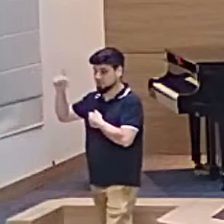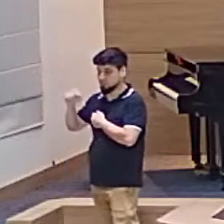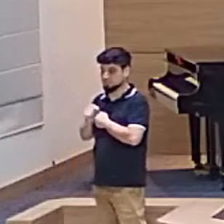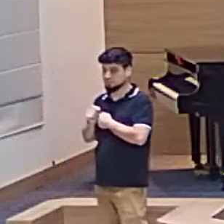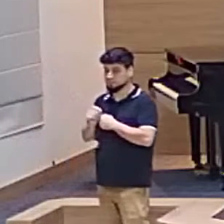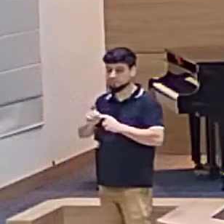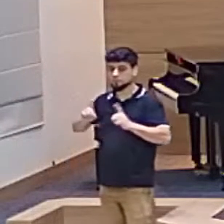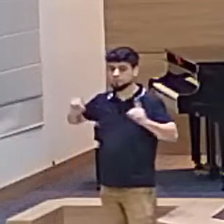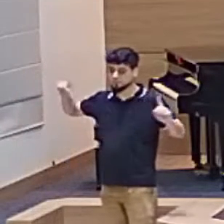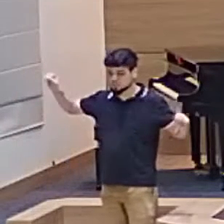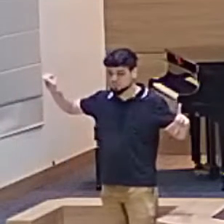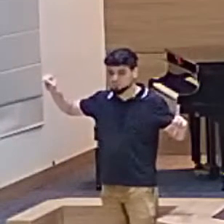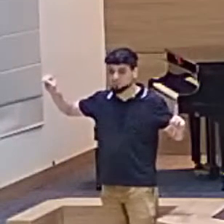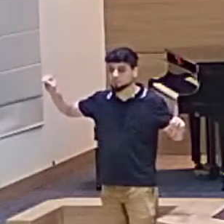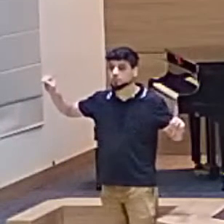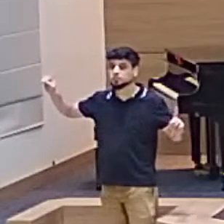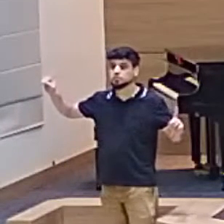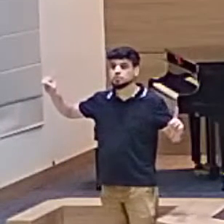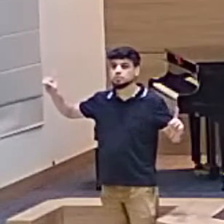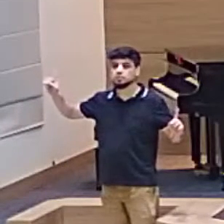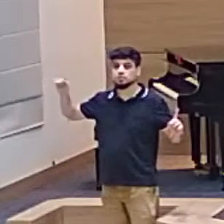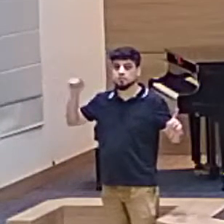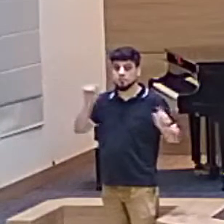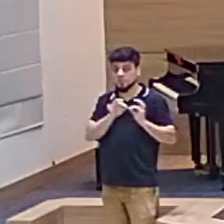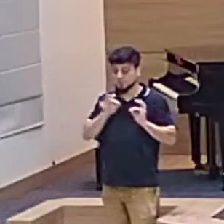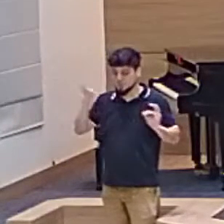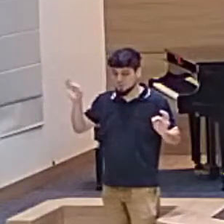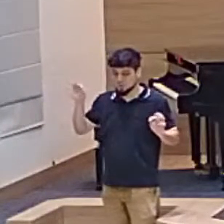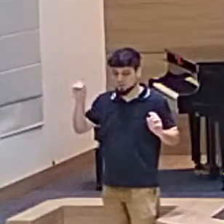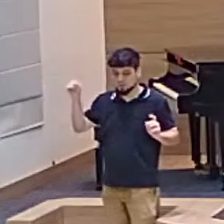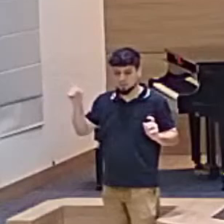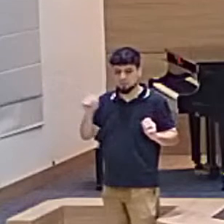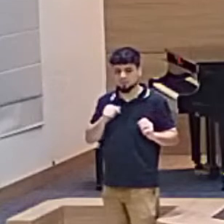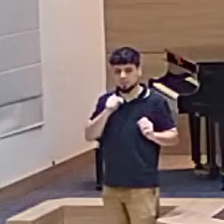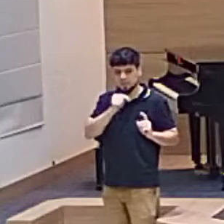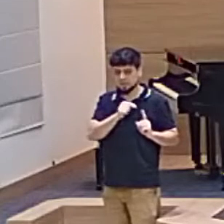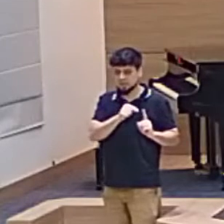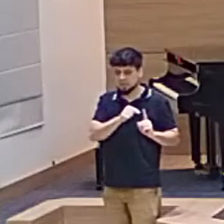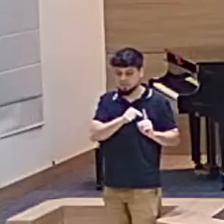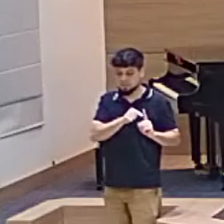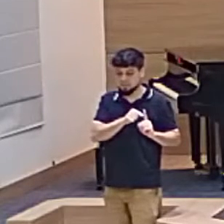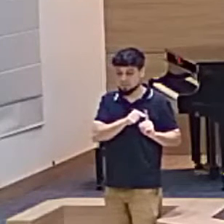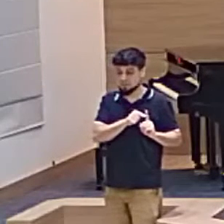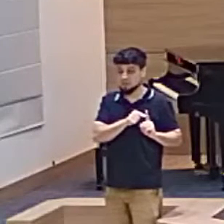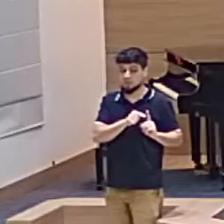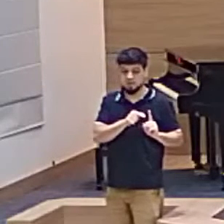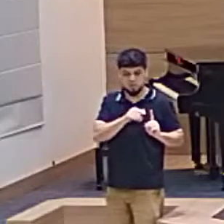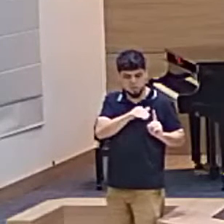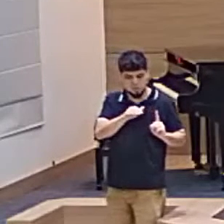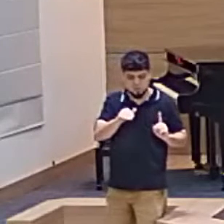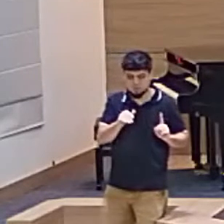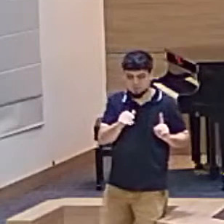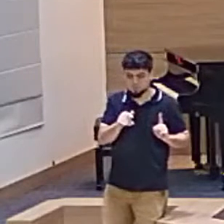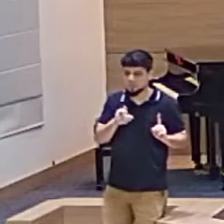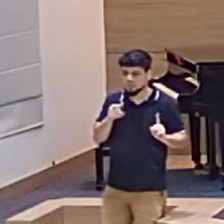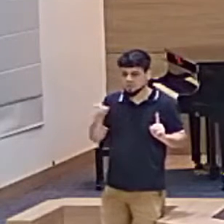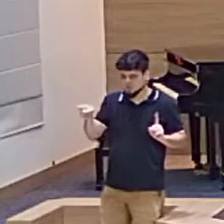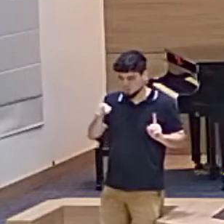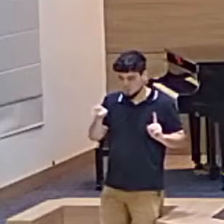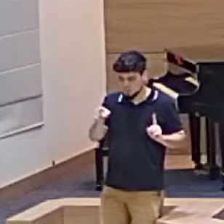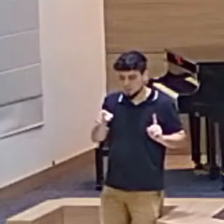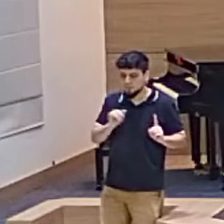aproximadamente 12 ou 15 km que ele tava distante do reino de Israel ele manda os asseclas do seu pai dizer a ele